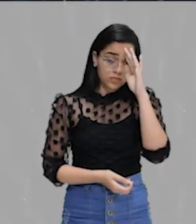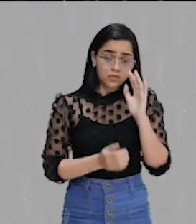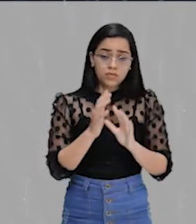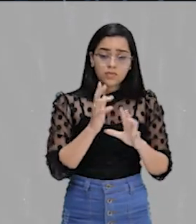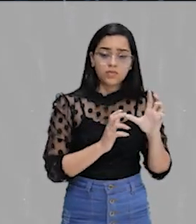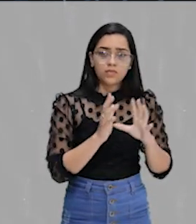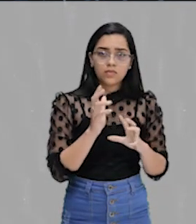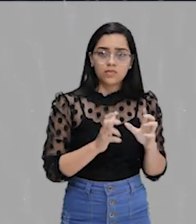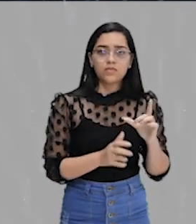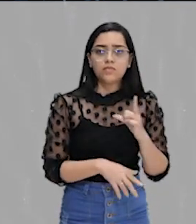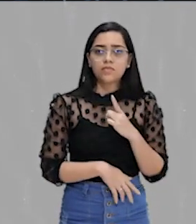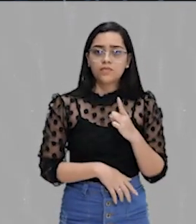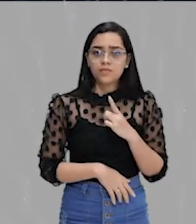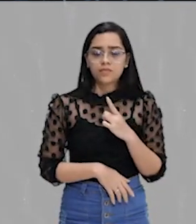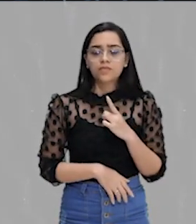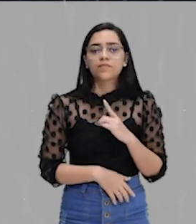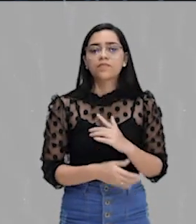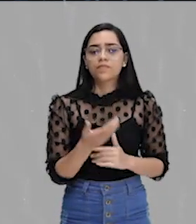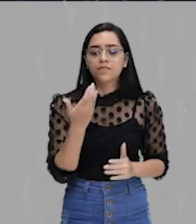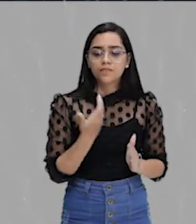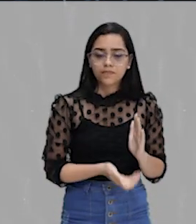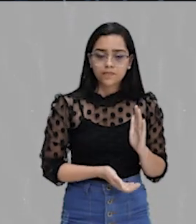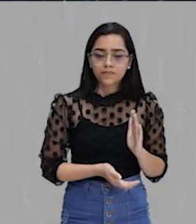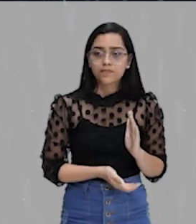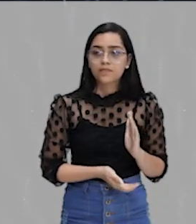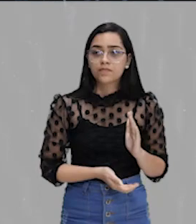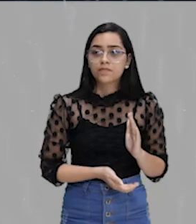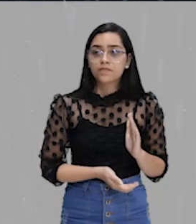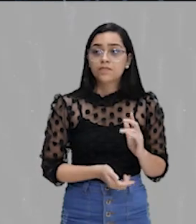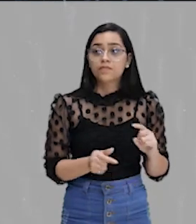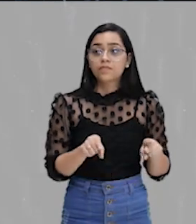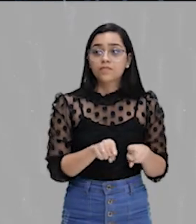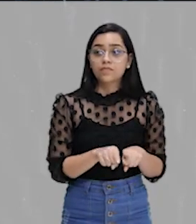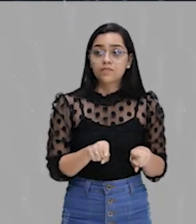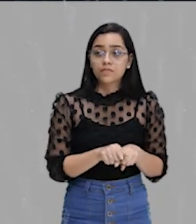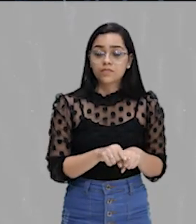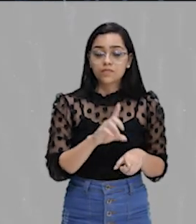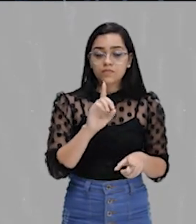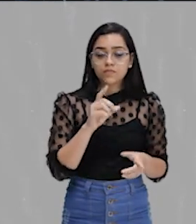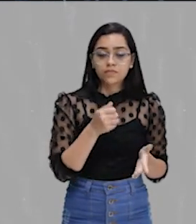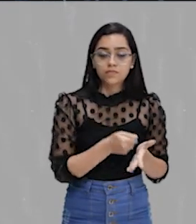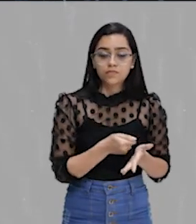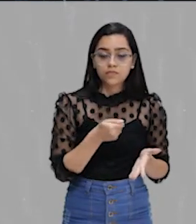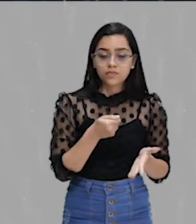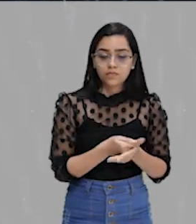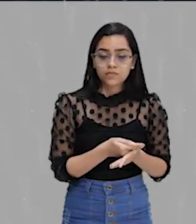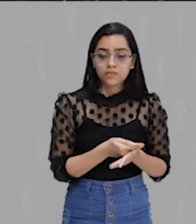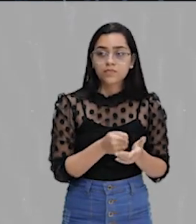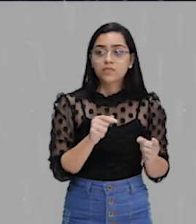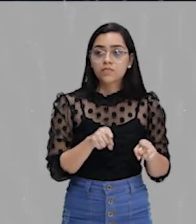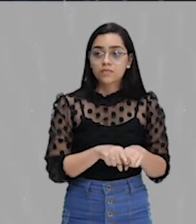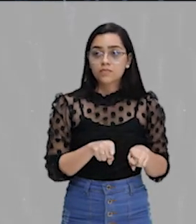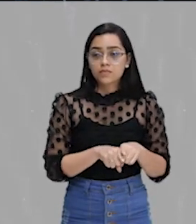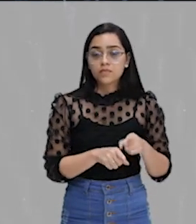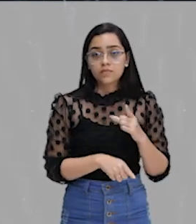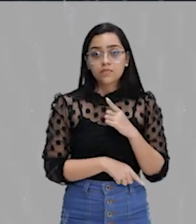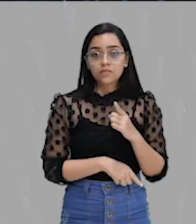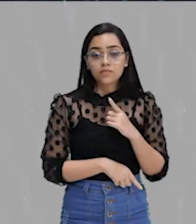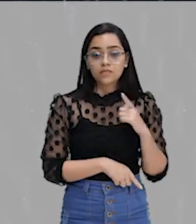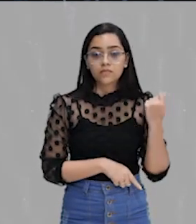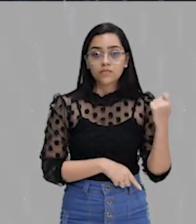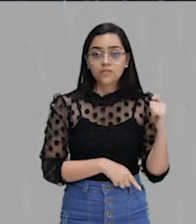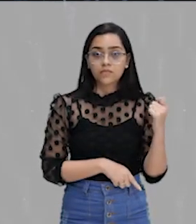guerra das Malvinas, ela perde para o Reino Unido, como a ditadura civil-militar na